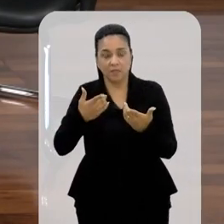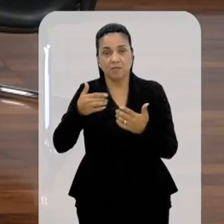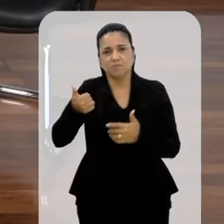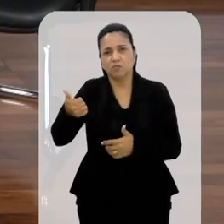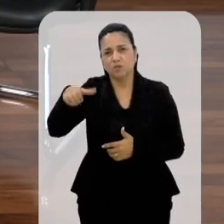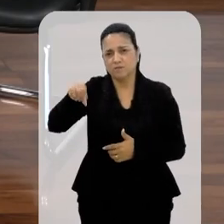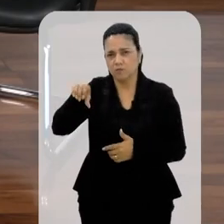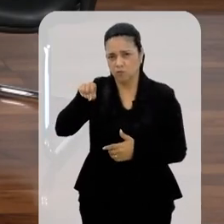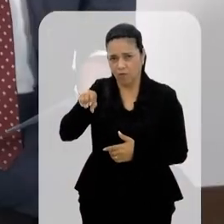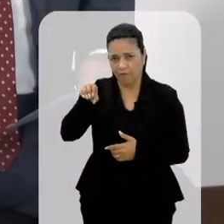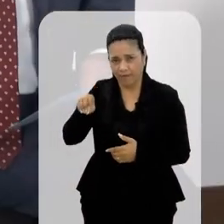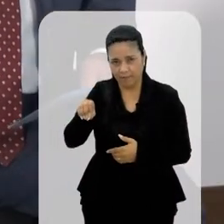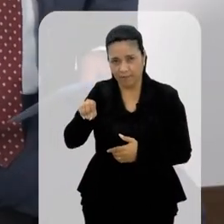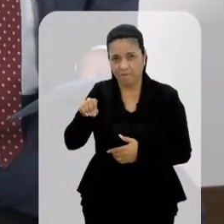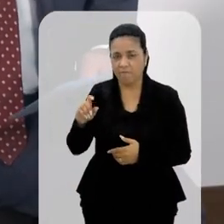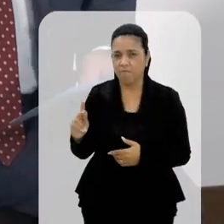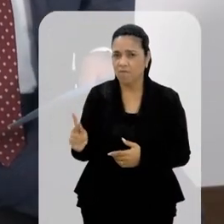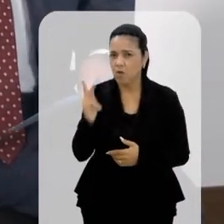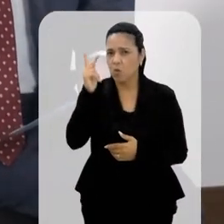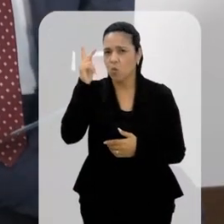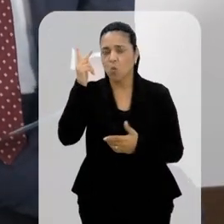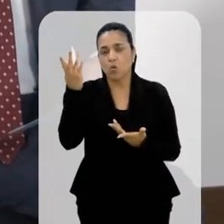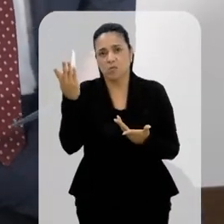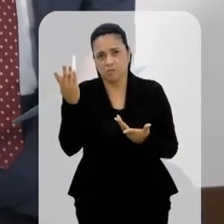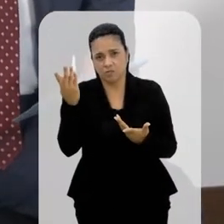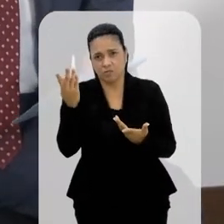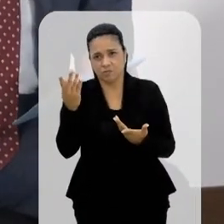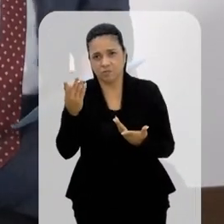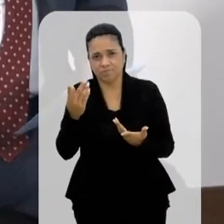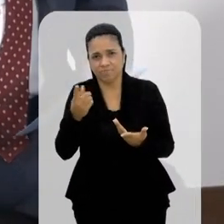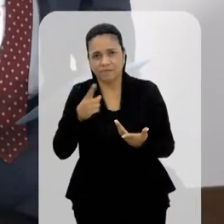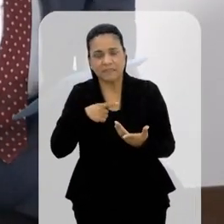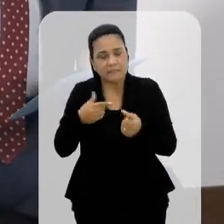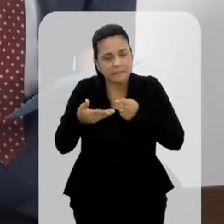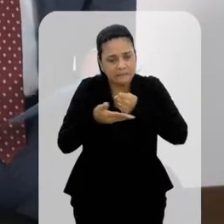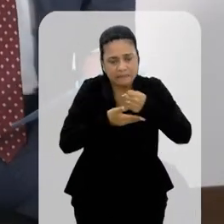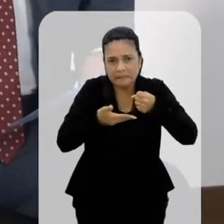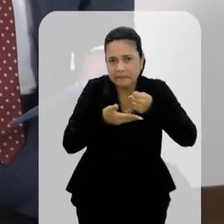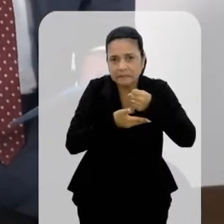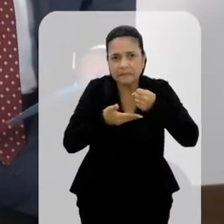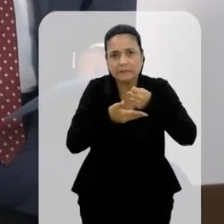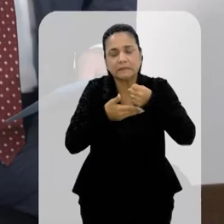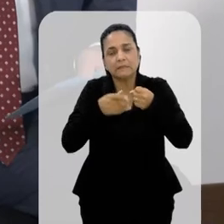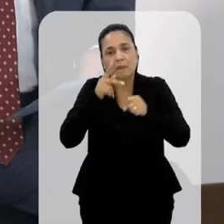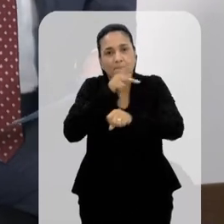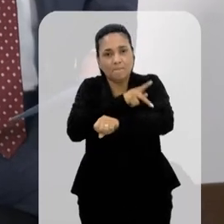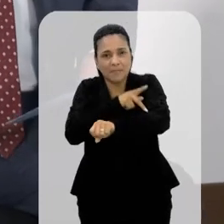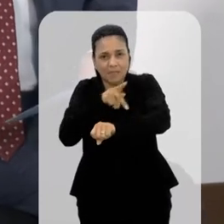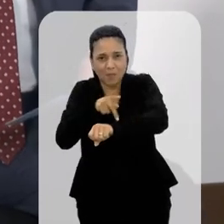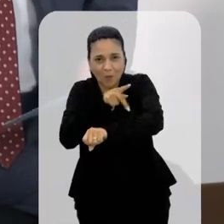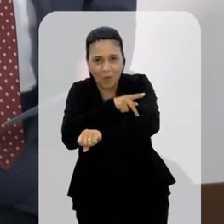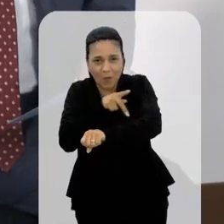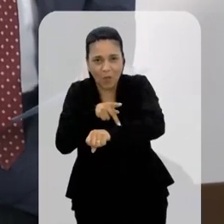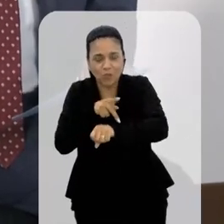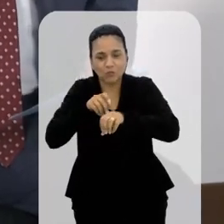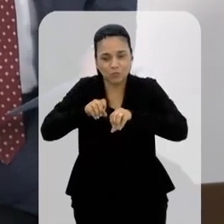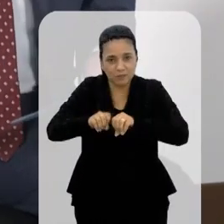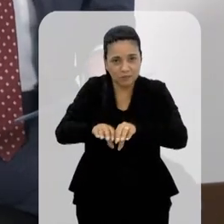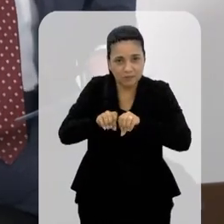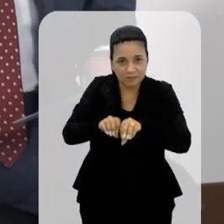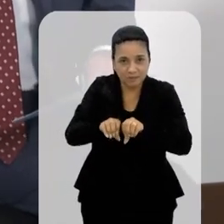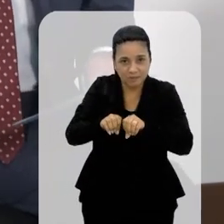dos danos morais, né? Então, valores estratosféricos que tinham aí a fundamentação do pedagógico, né? Ou